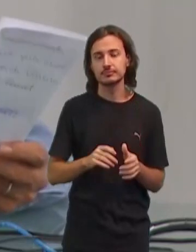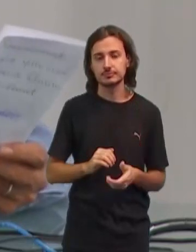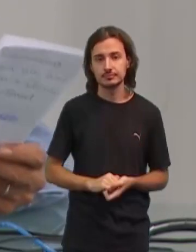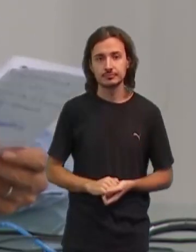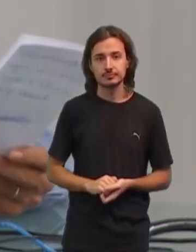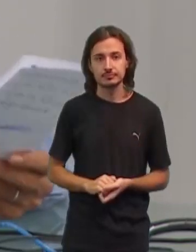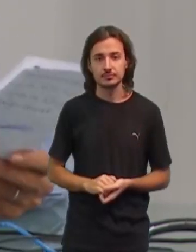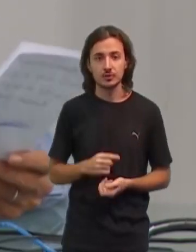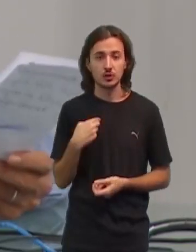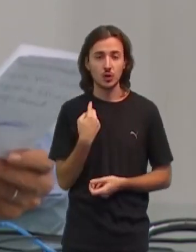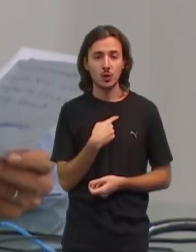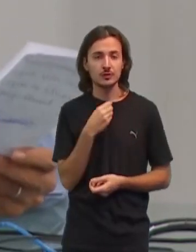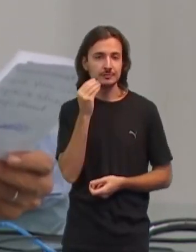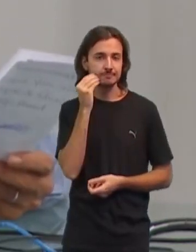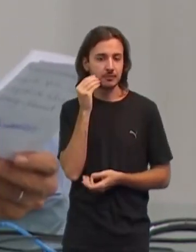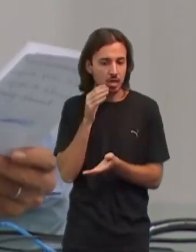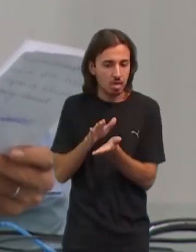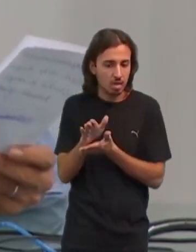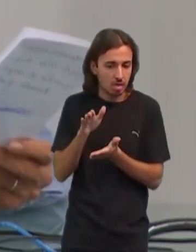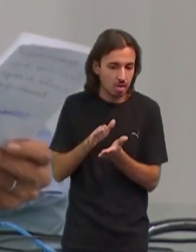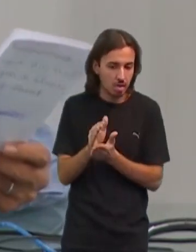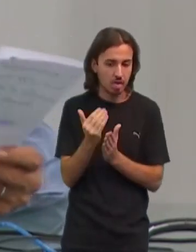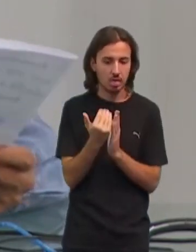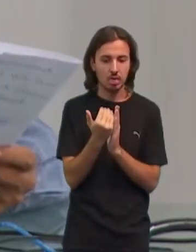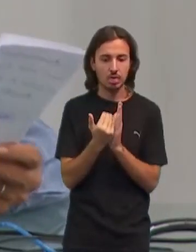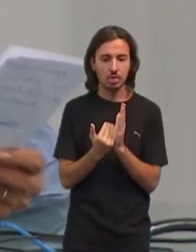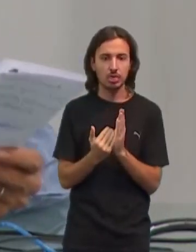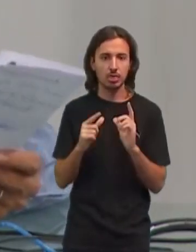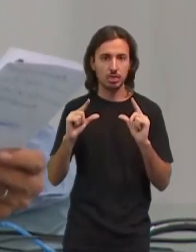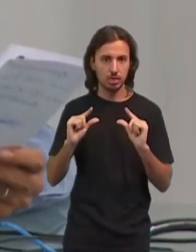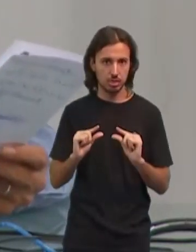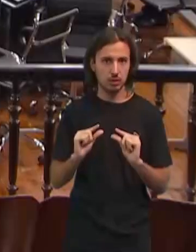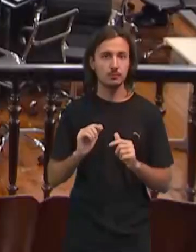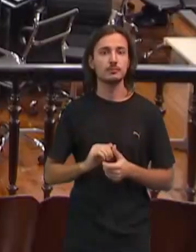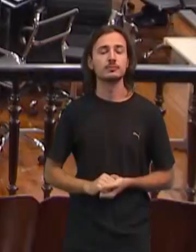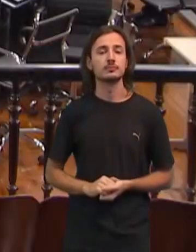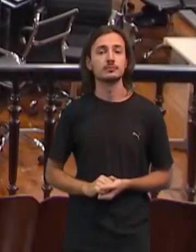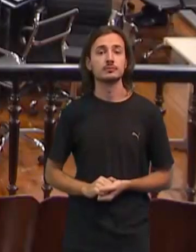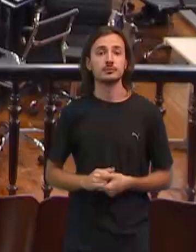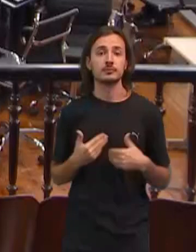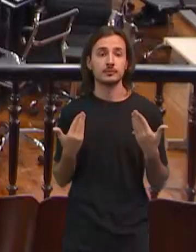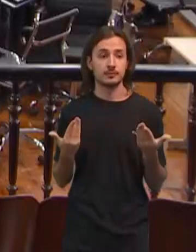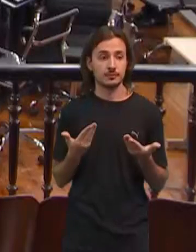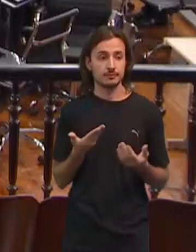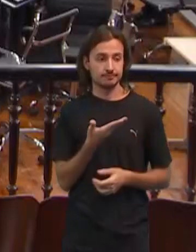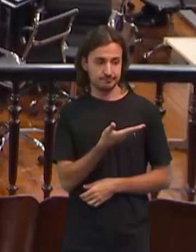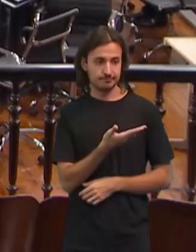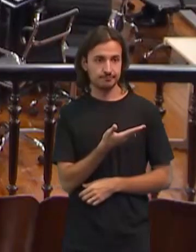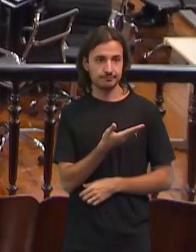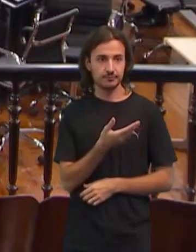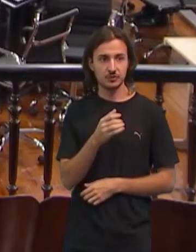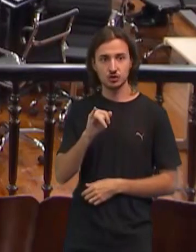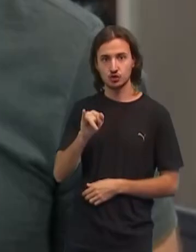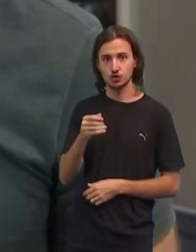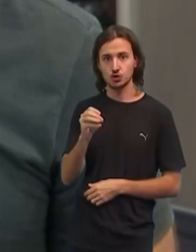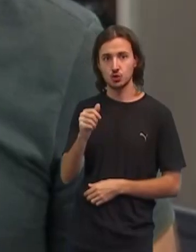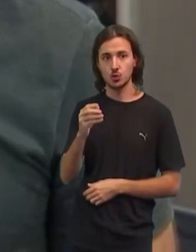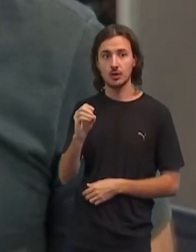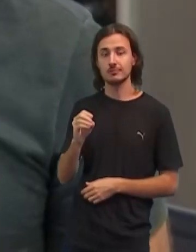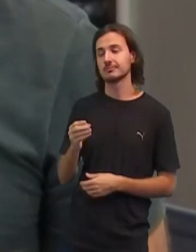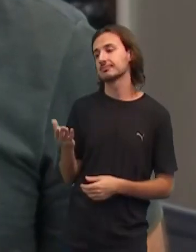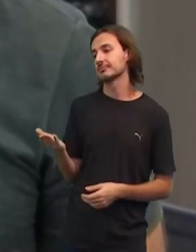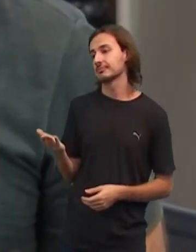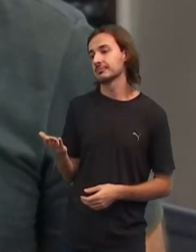essa redução vai isso possibilitar. Vereador Wagner, pela ordem, vereador João Wagner Antoniol. Presidente, queria parabenizar o Wagner aí